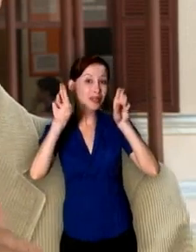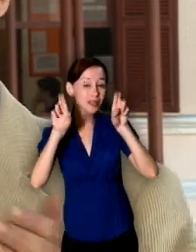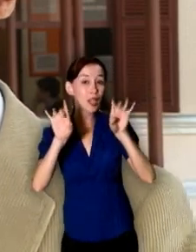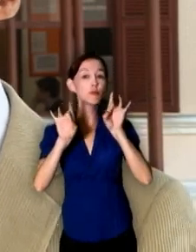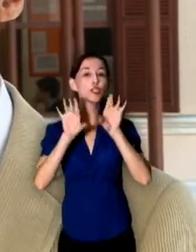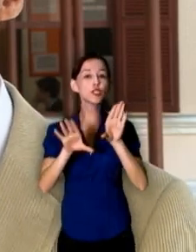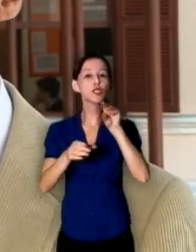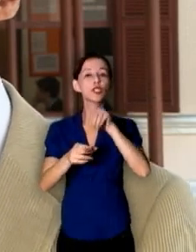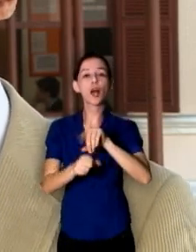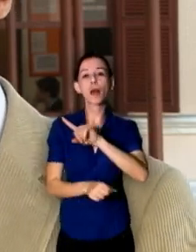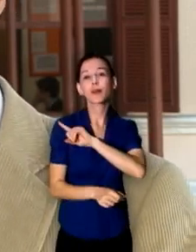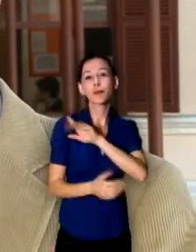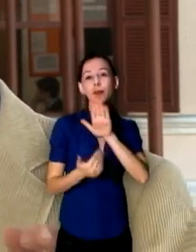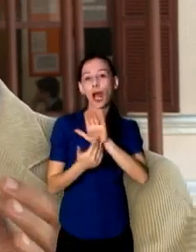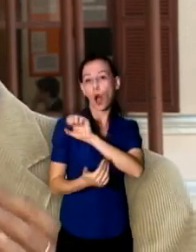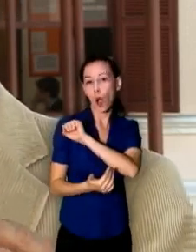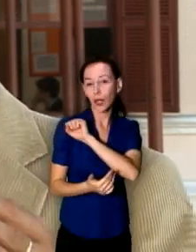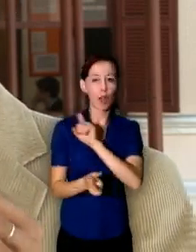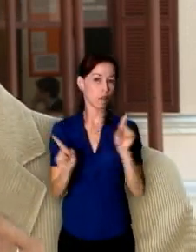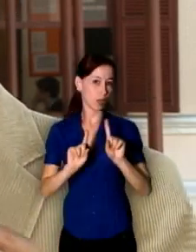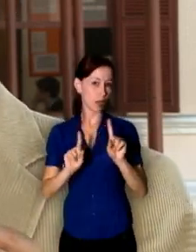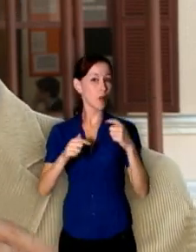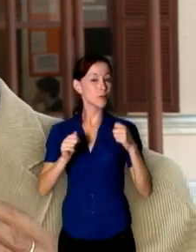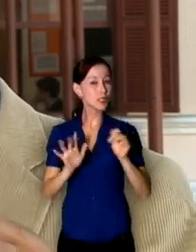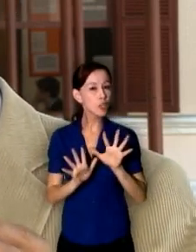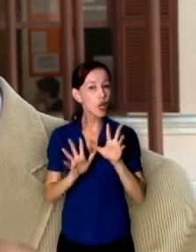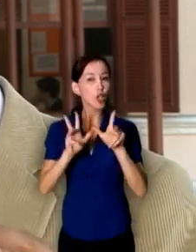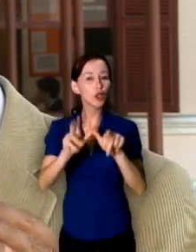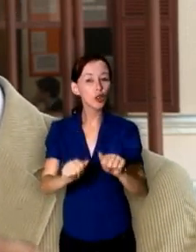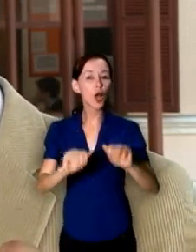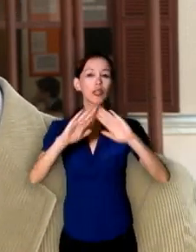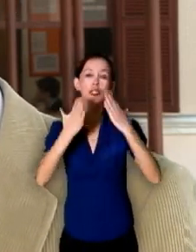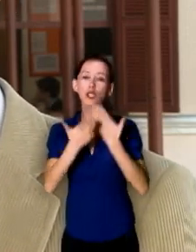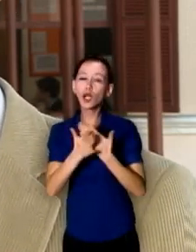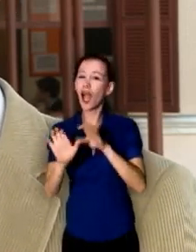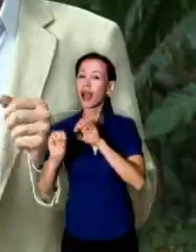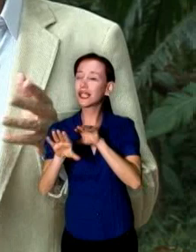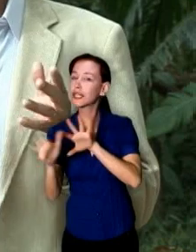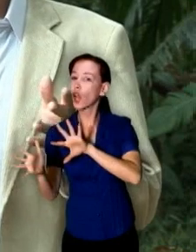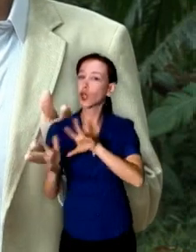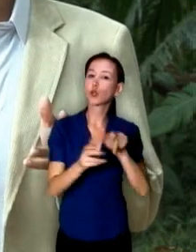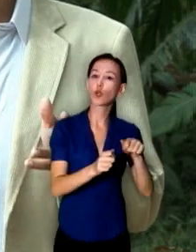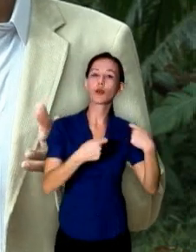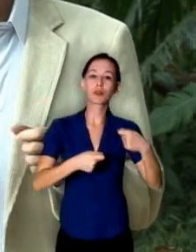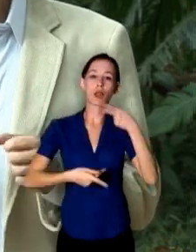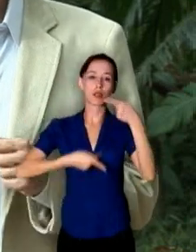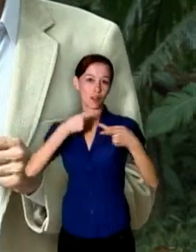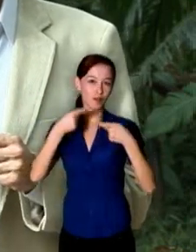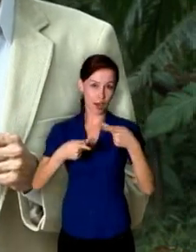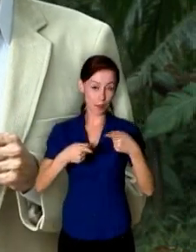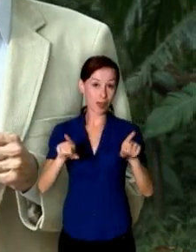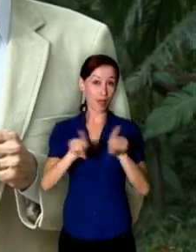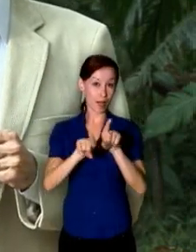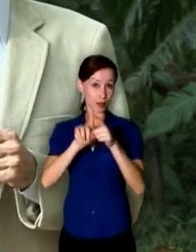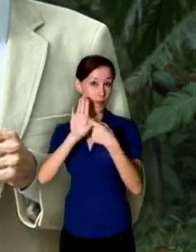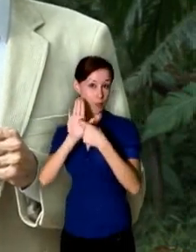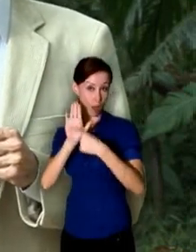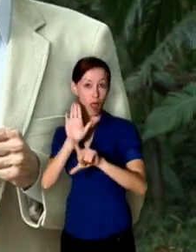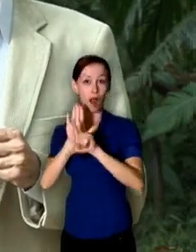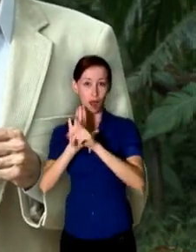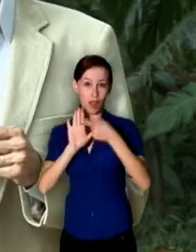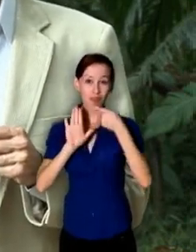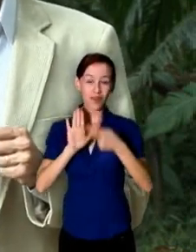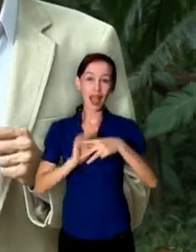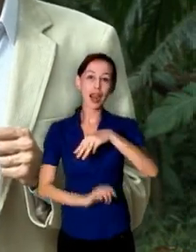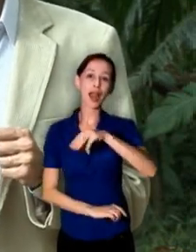só no ensino fundamental, mas em todos os níveis e modalidades de ensino. Além disso, a lei deixa claro que meio